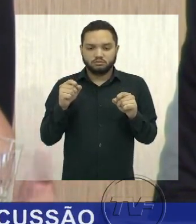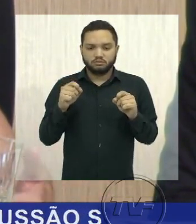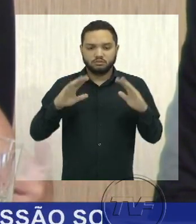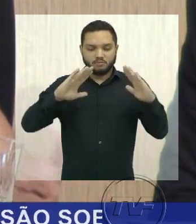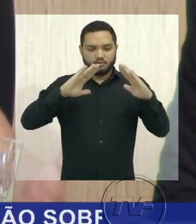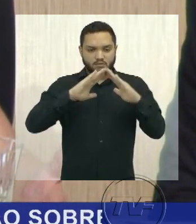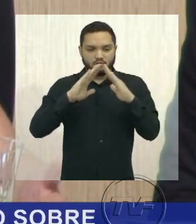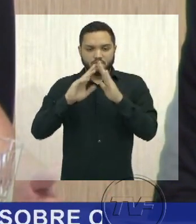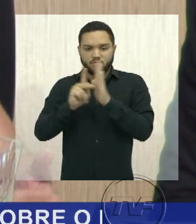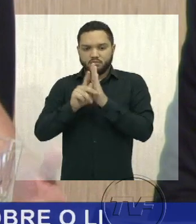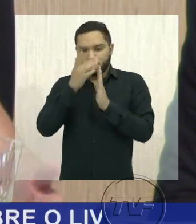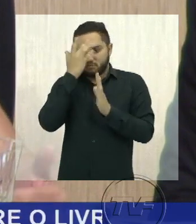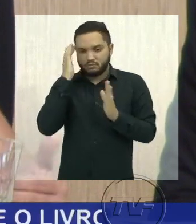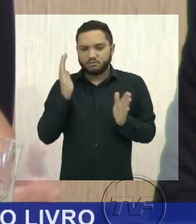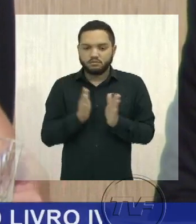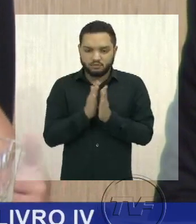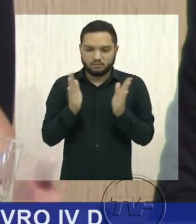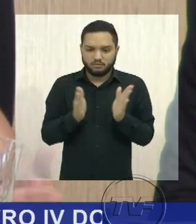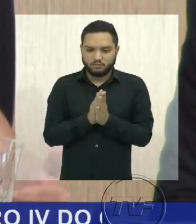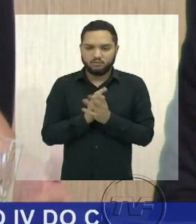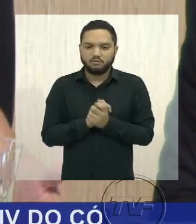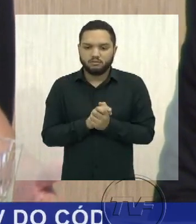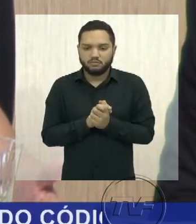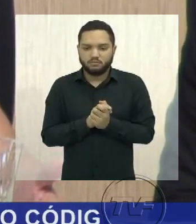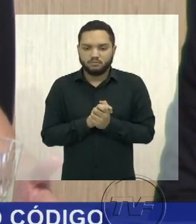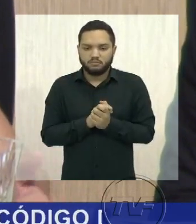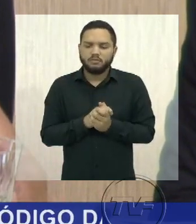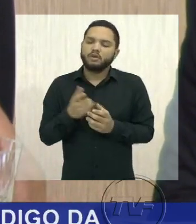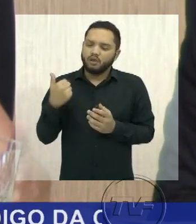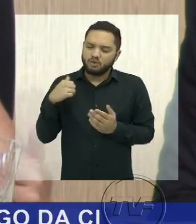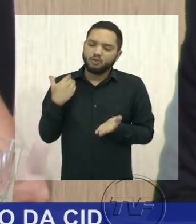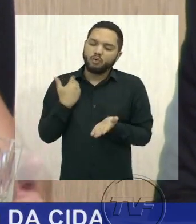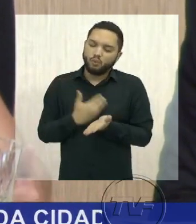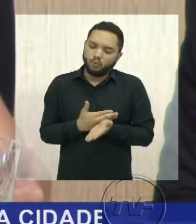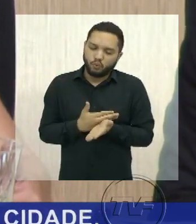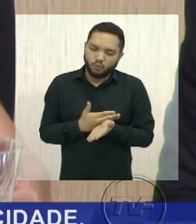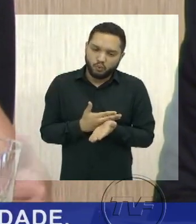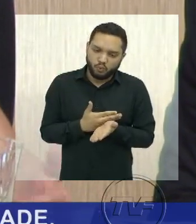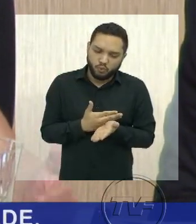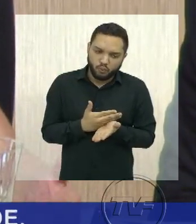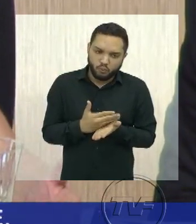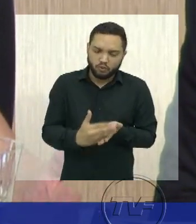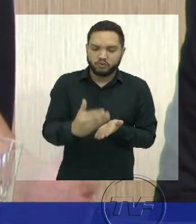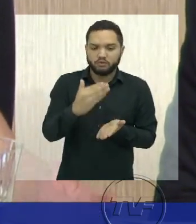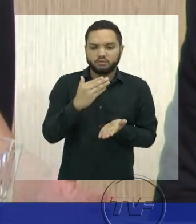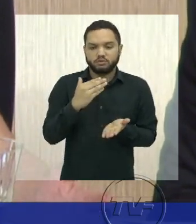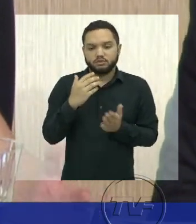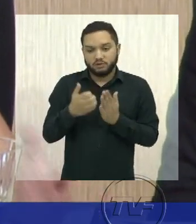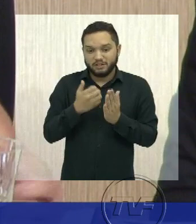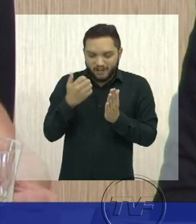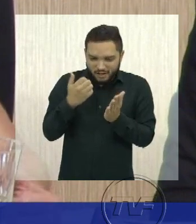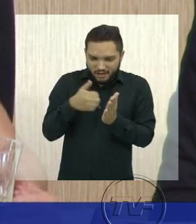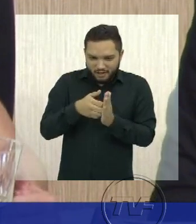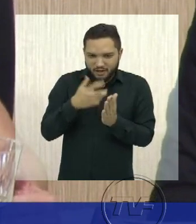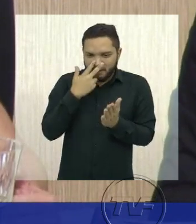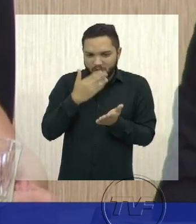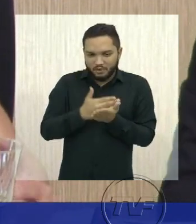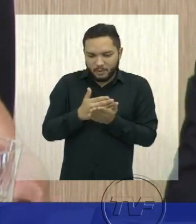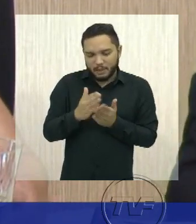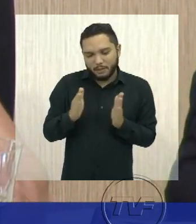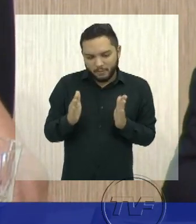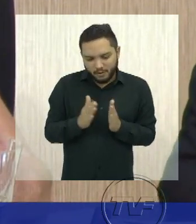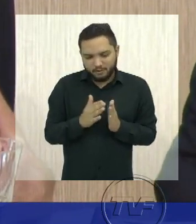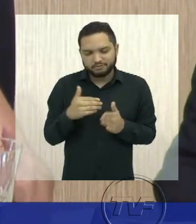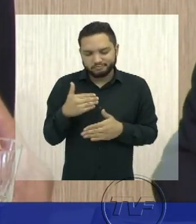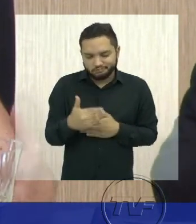vamos funcionar como um escritório. Claro que estamos começando, então não vamos... Toda empresa que começa pequena,